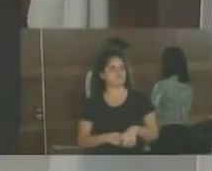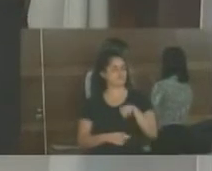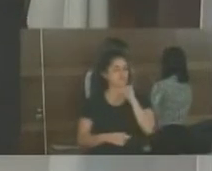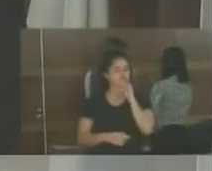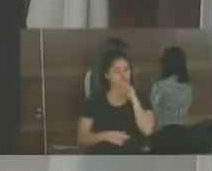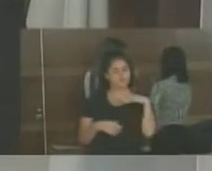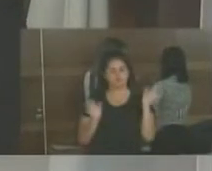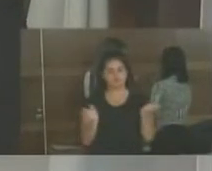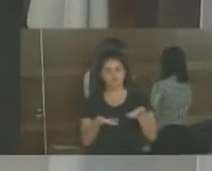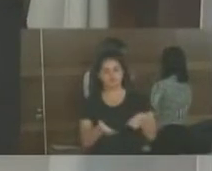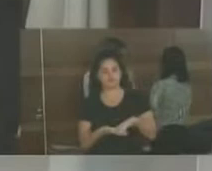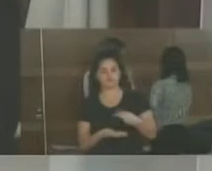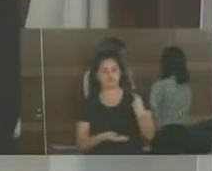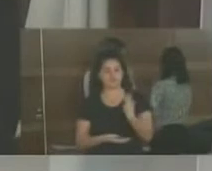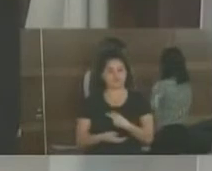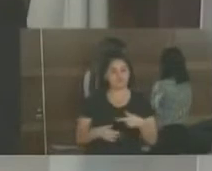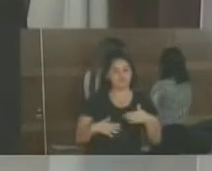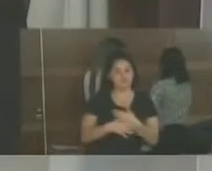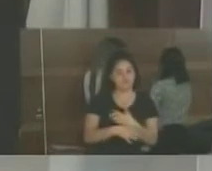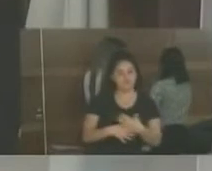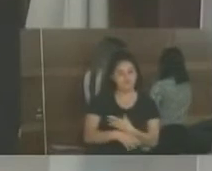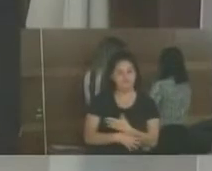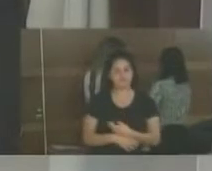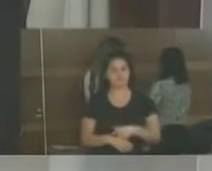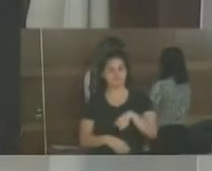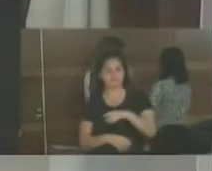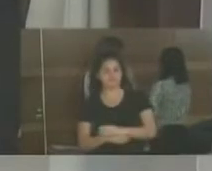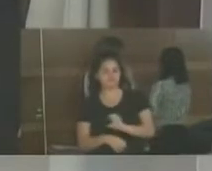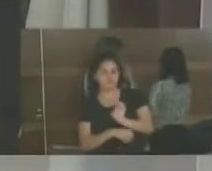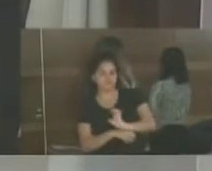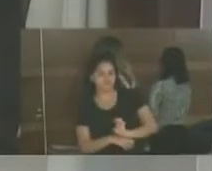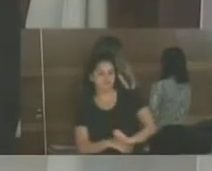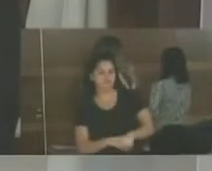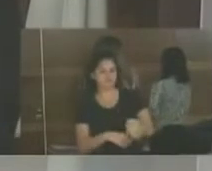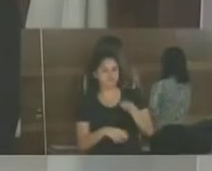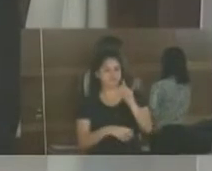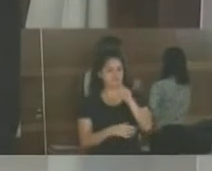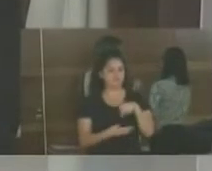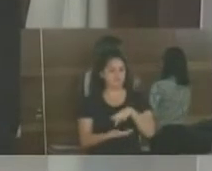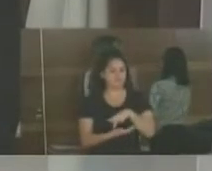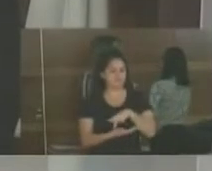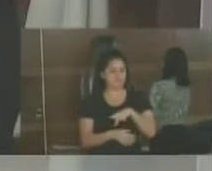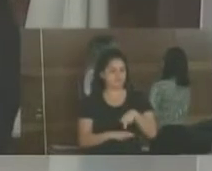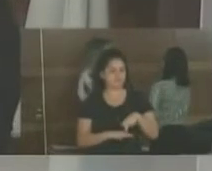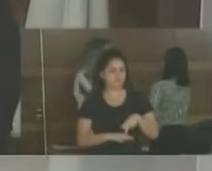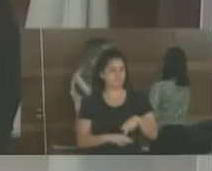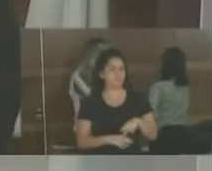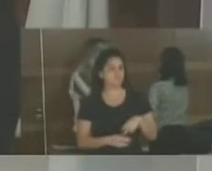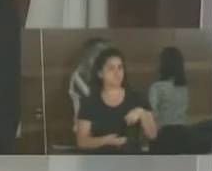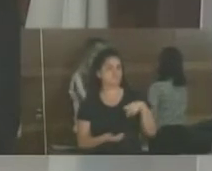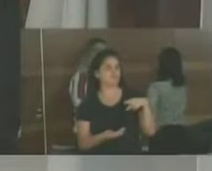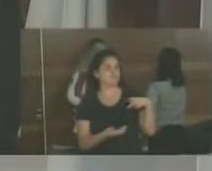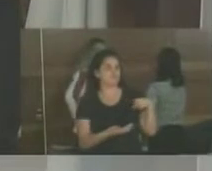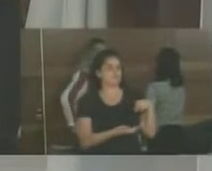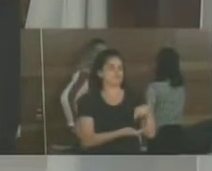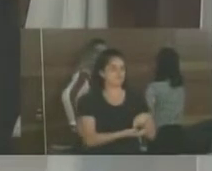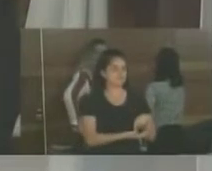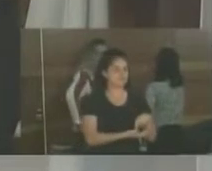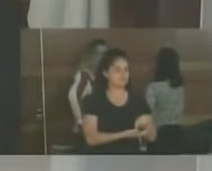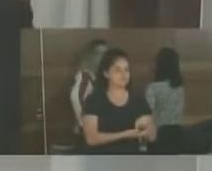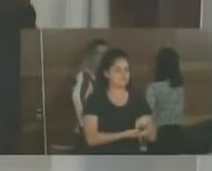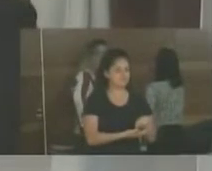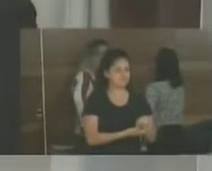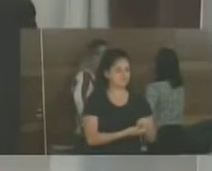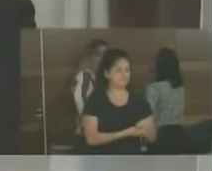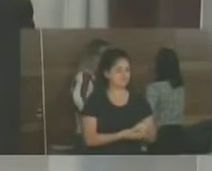hoje, na nossa cidade, no nosso estado, no nosso país, o certo é errado e o errado é certo. Ou seja, quem